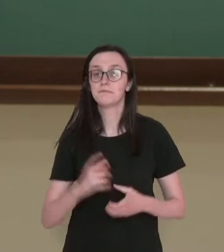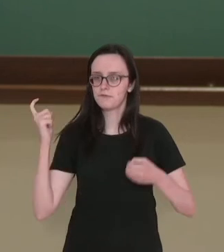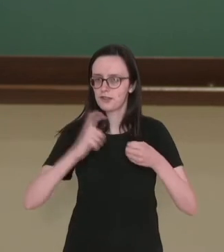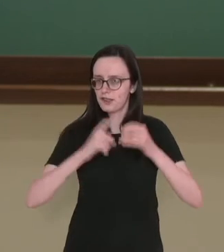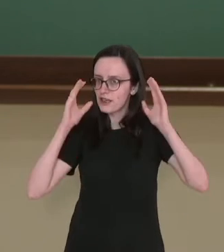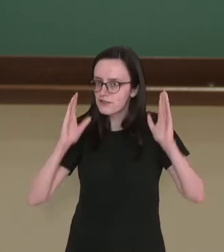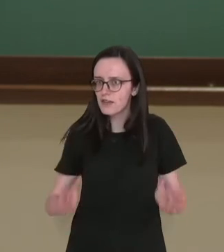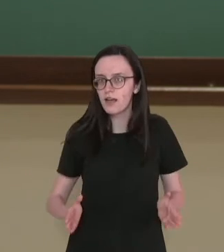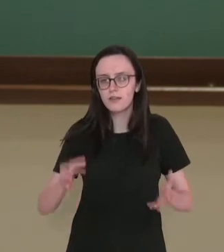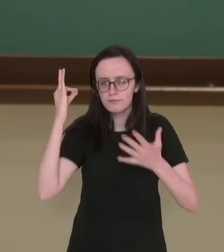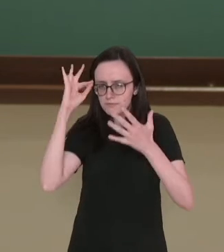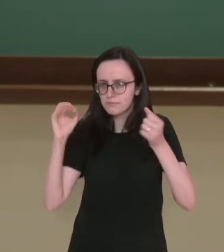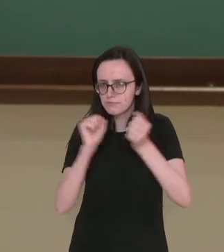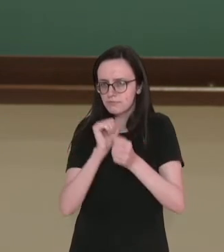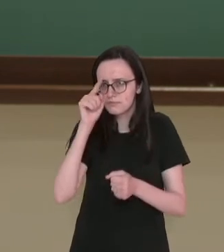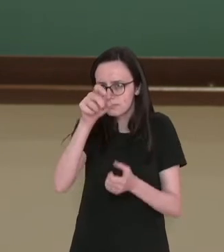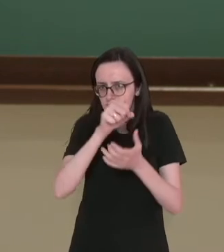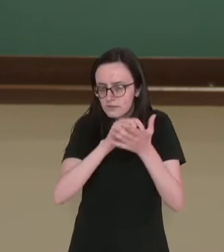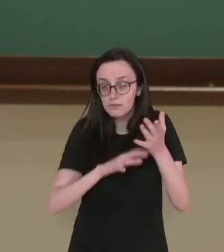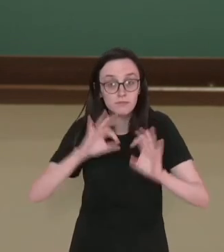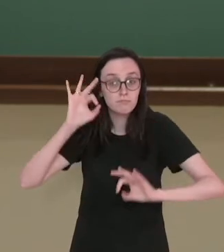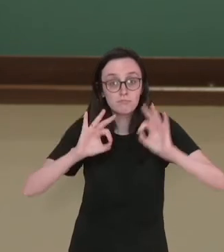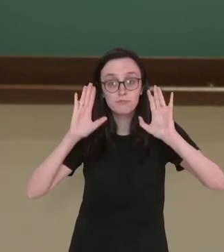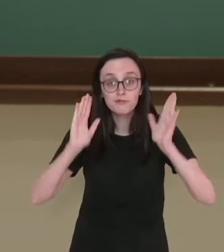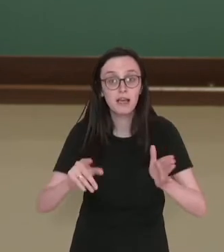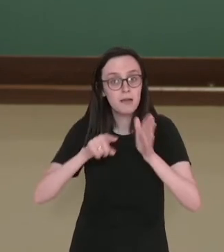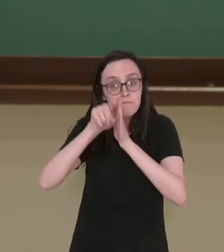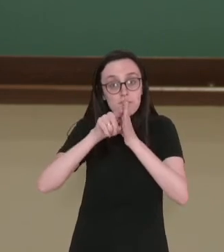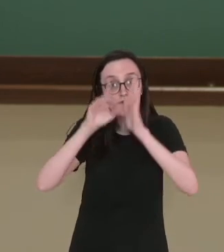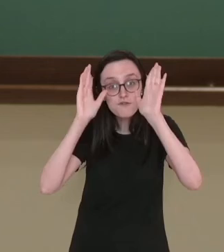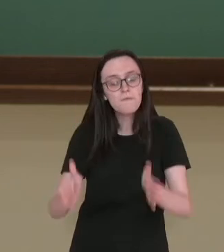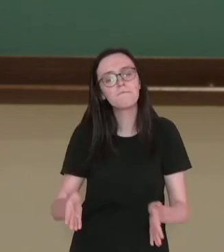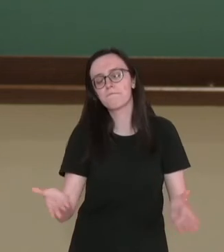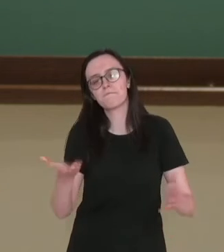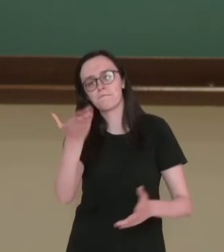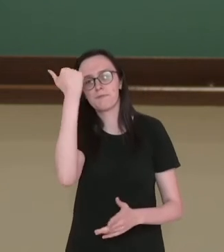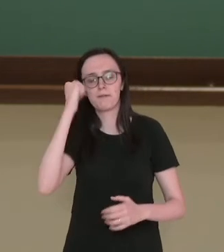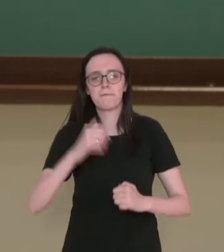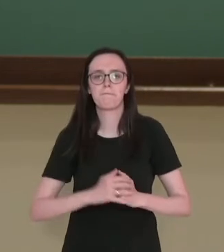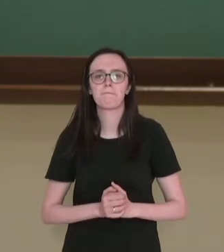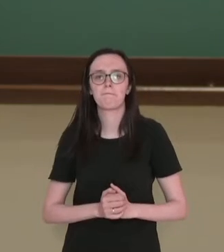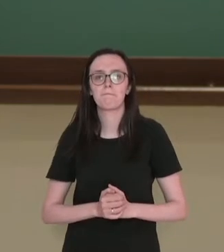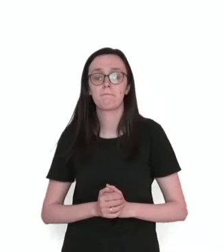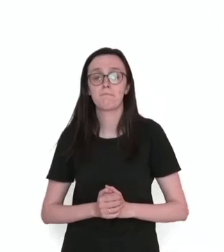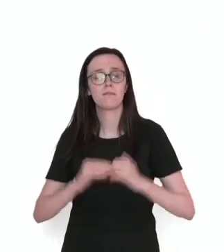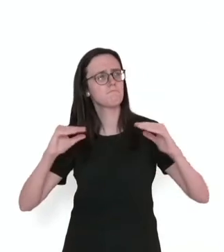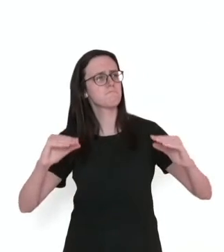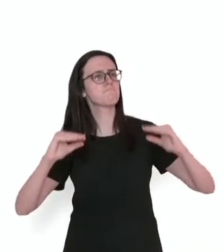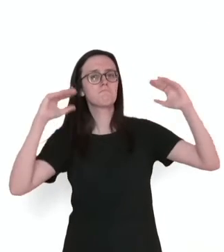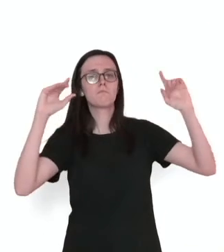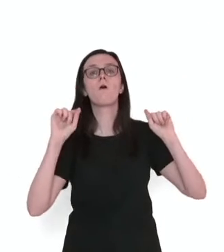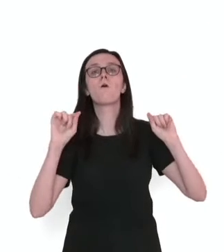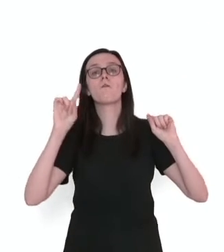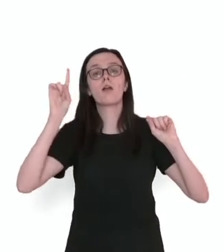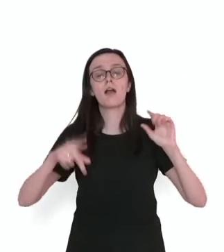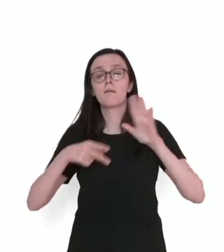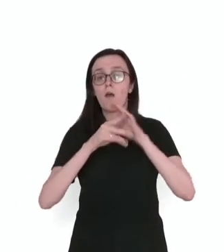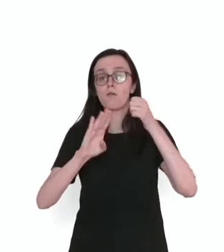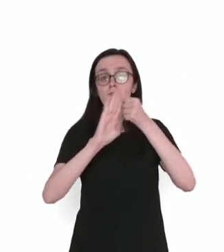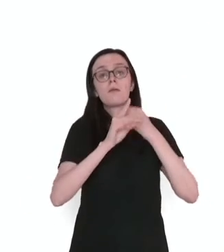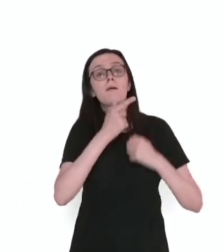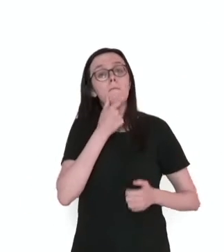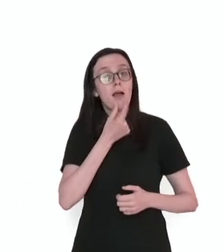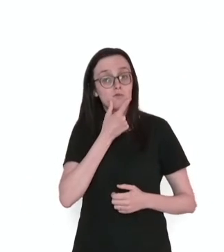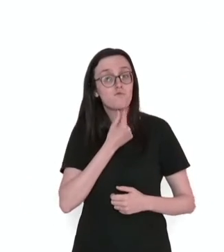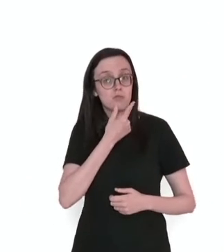Voltei. Gabaritar contigo a atividade. Tudo pronto aí? Pesquisou? Então vamos ver. Elitista é o quê? É um substantivo